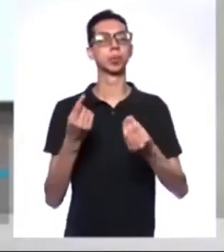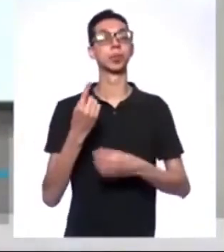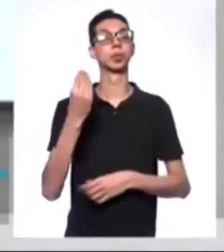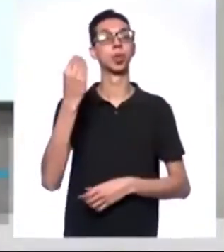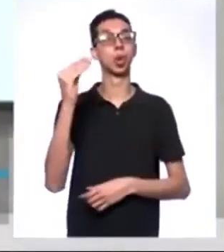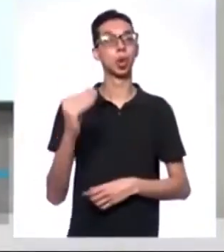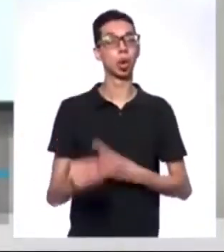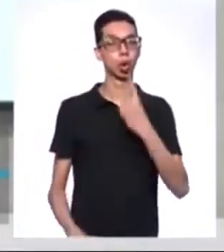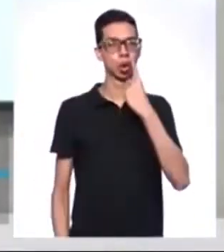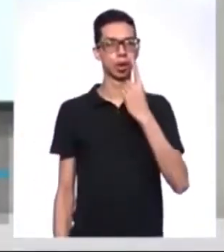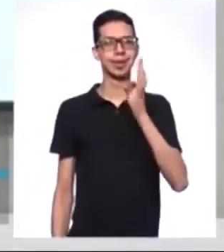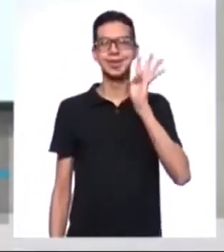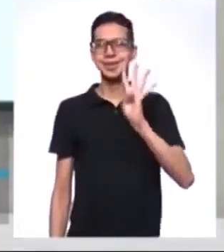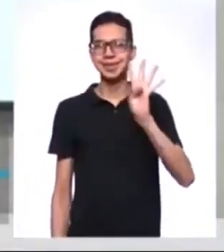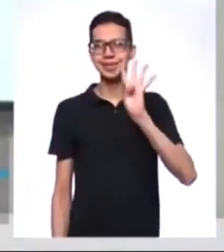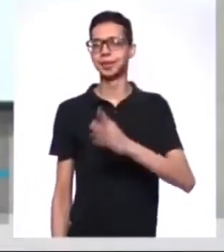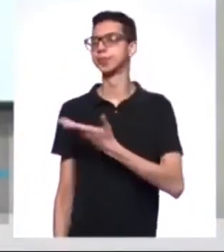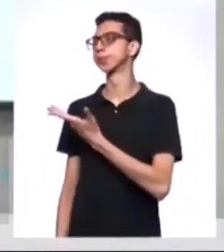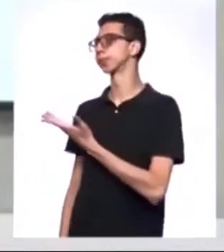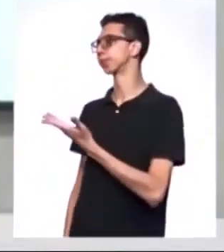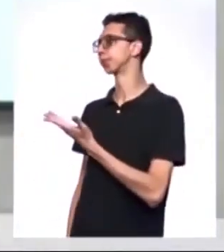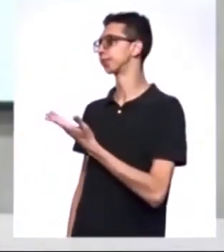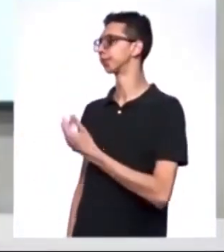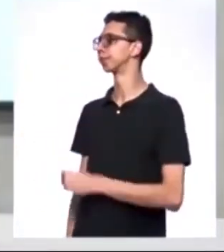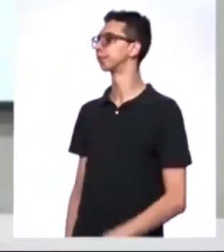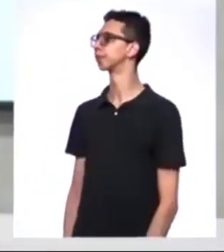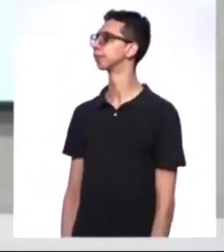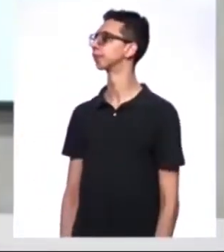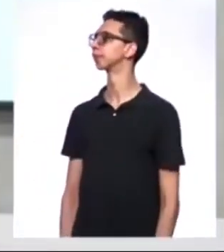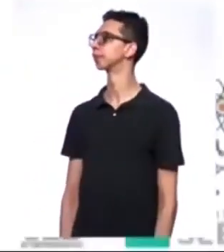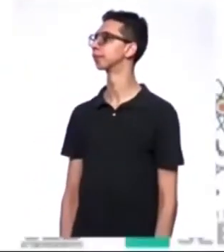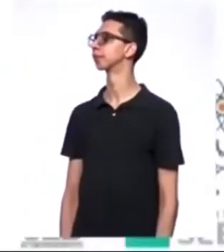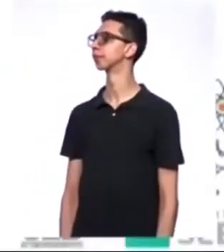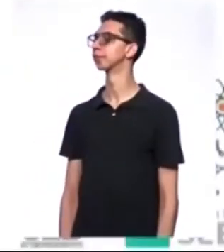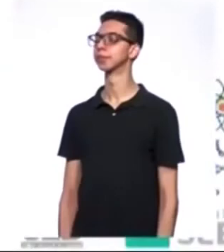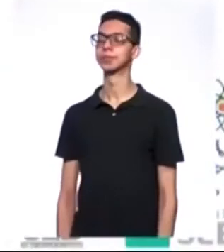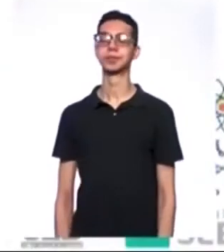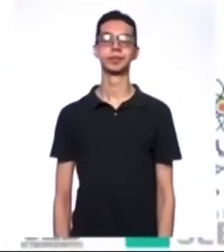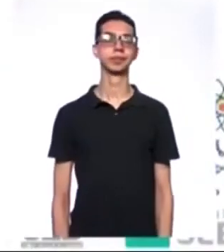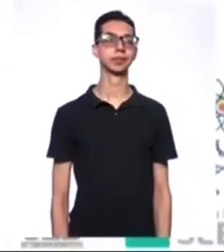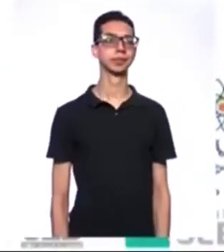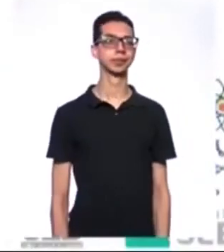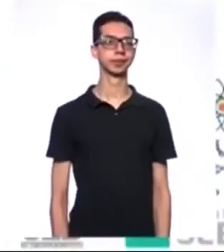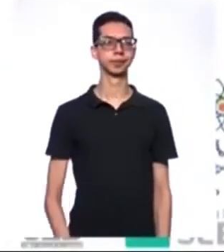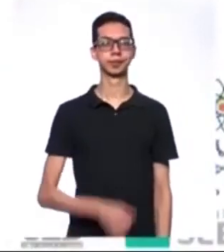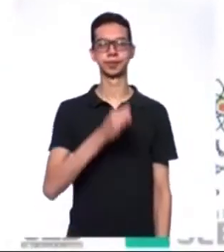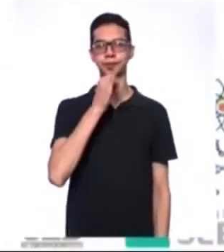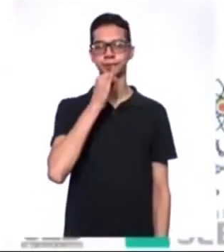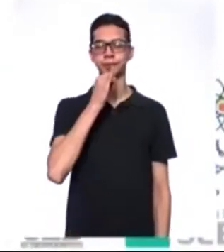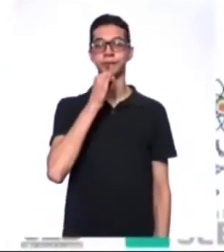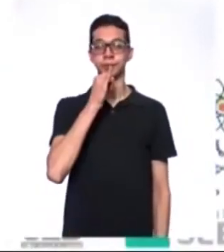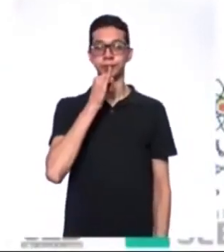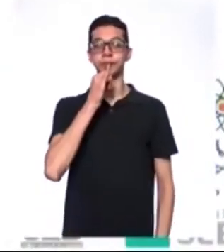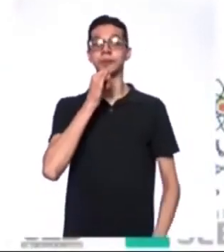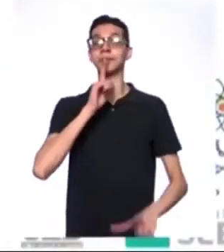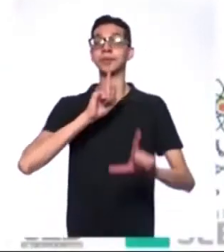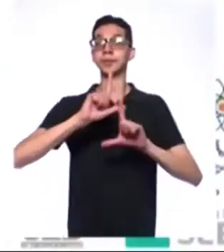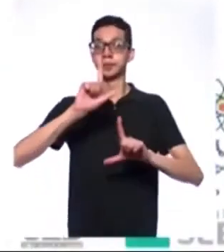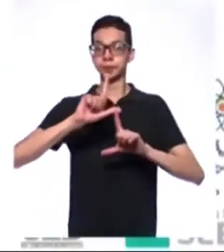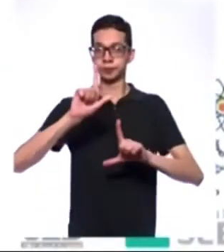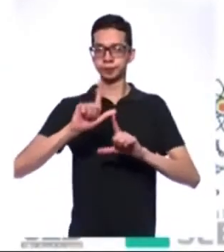fixando Olha que legal então pra tela ó colocando em ordem alfabética as letras da palavra